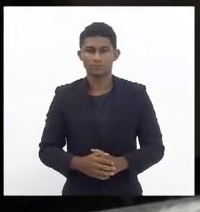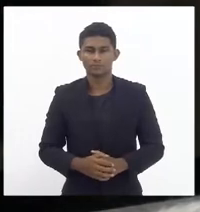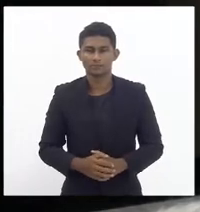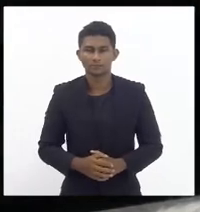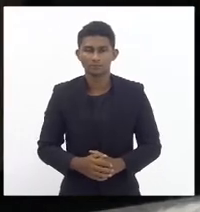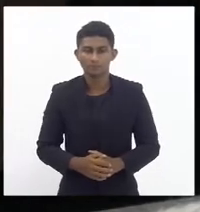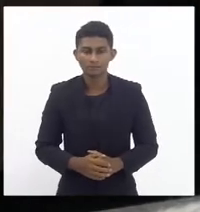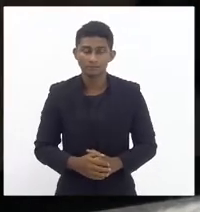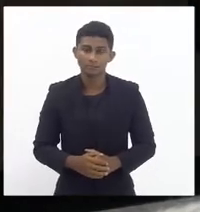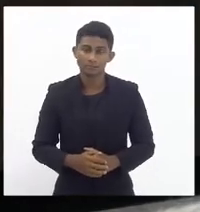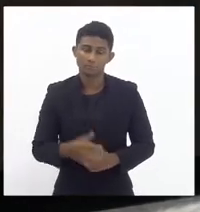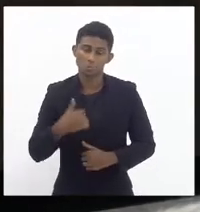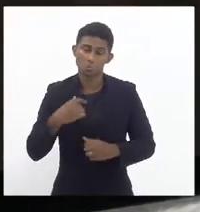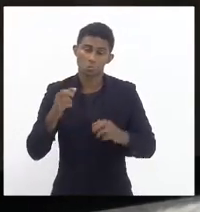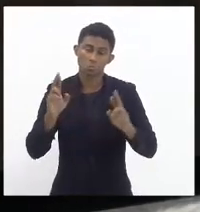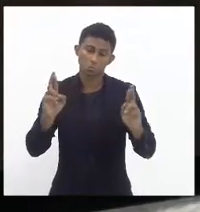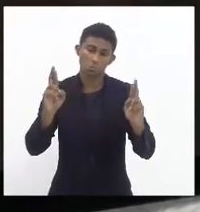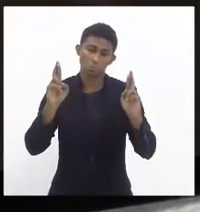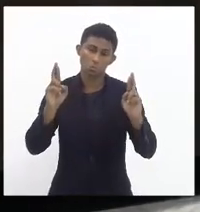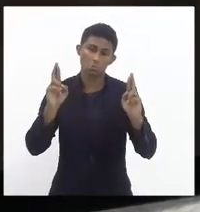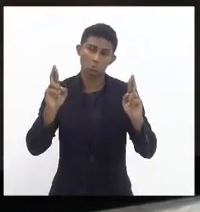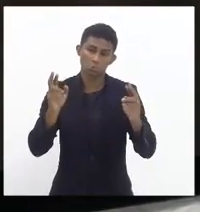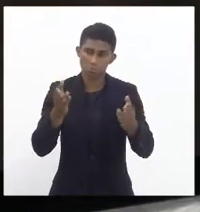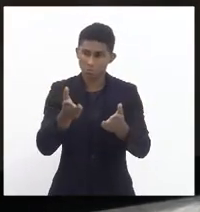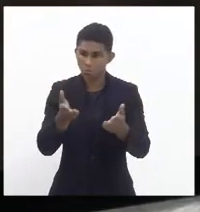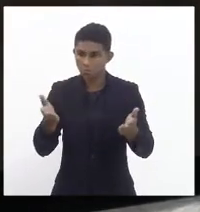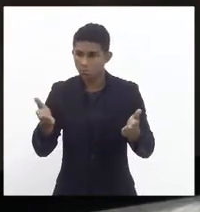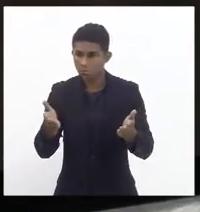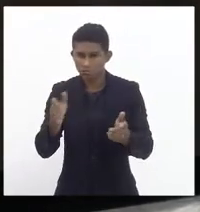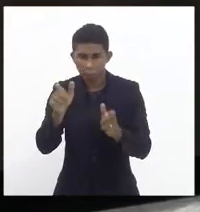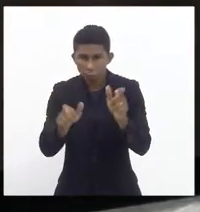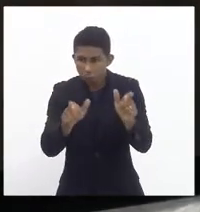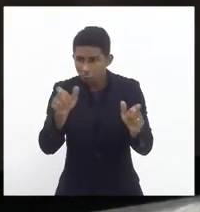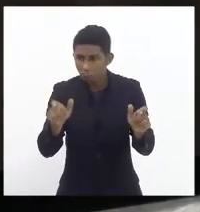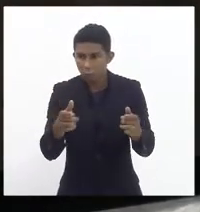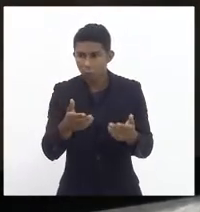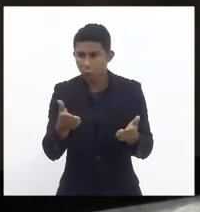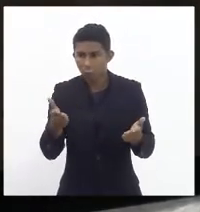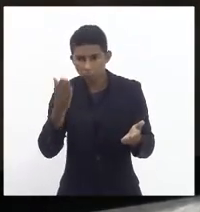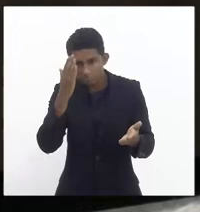o que o Espero que os autores as conheça